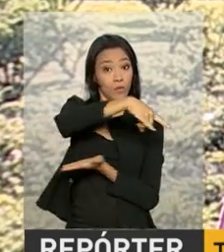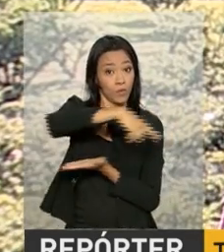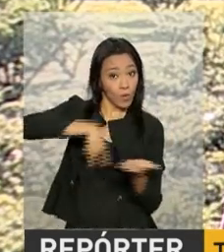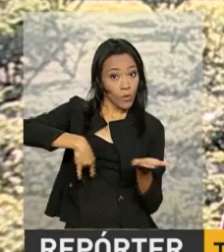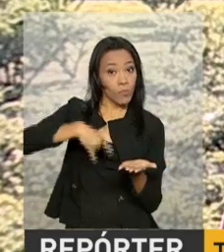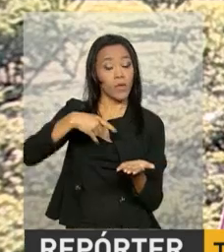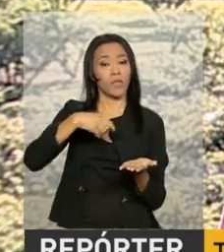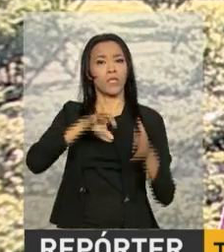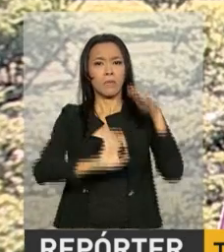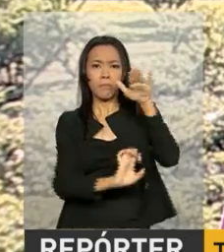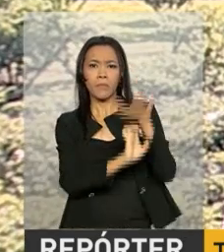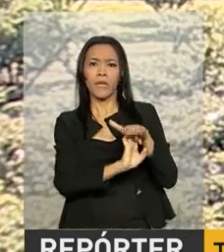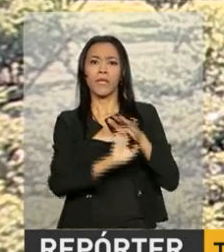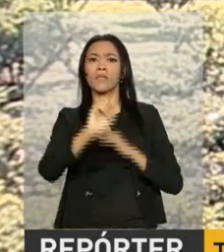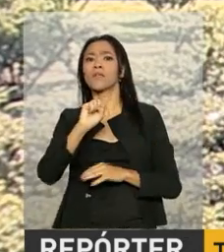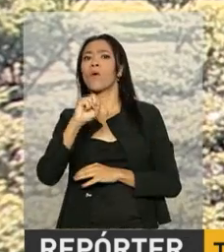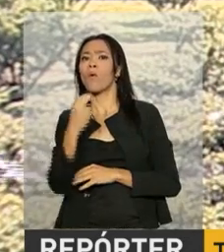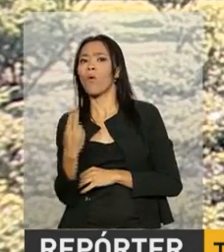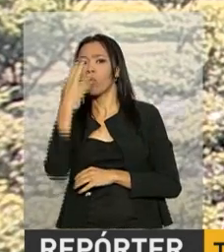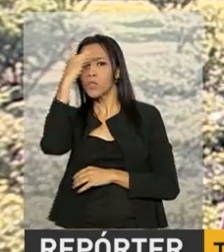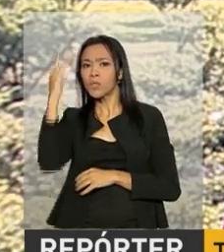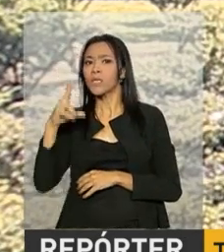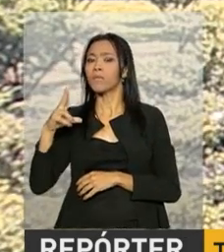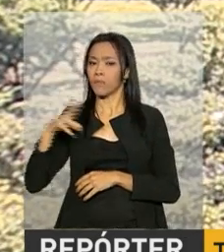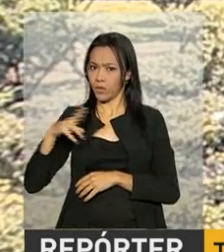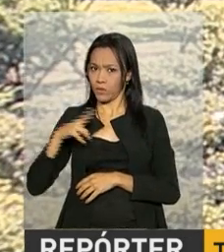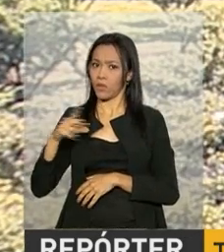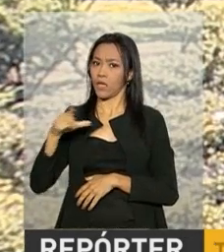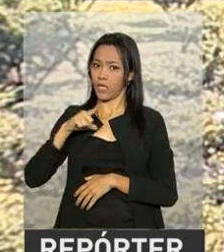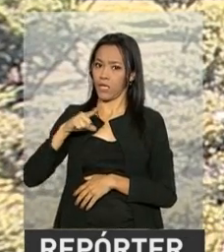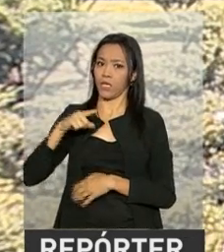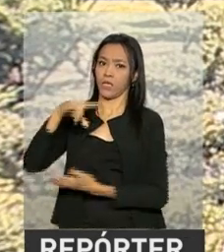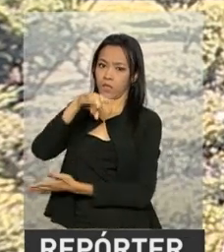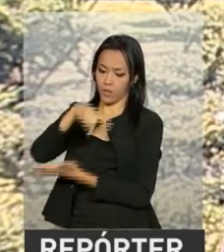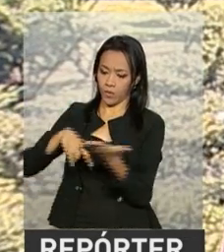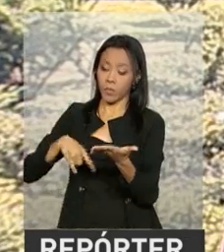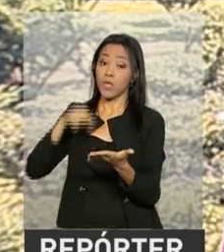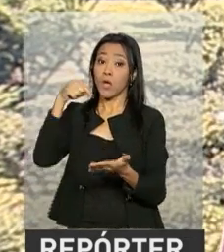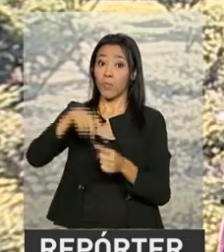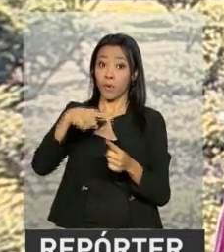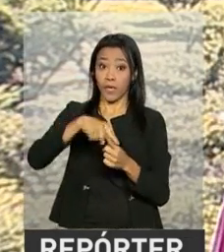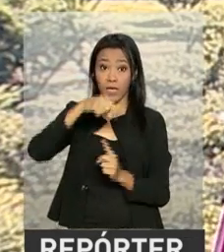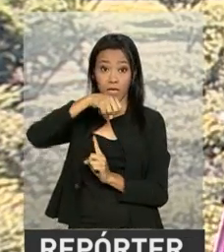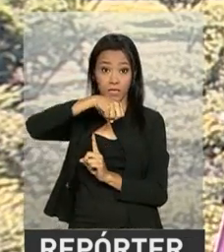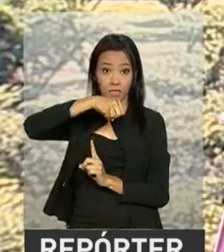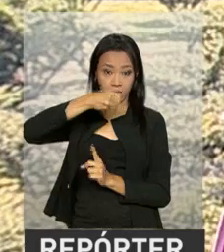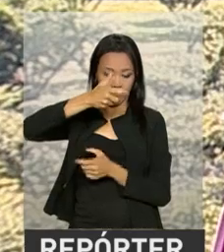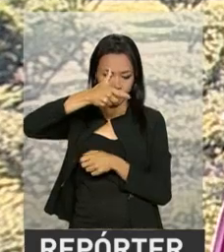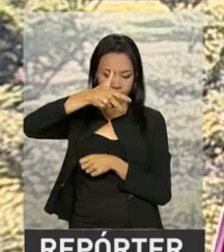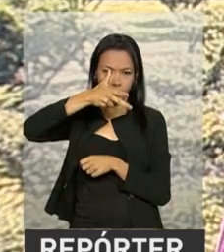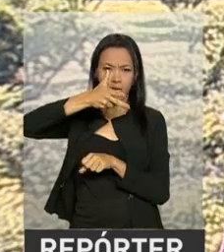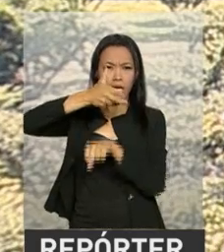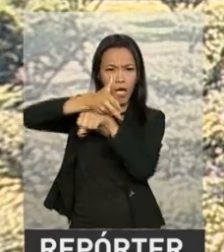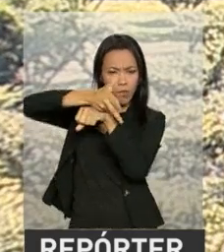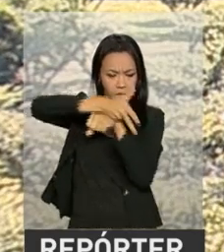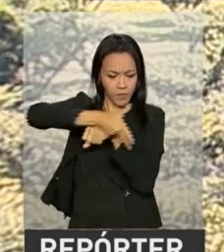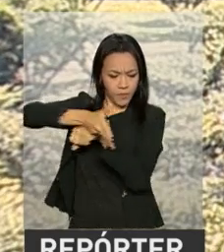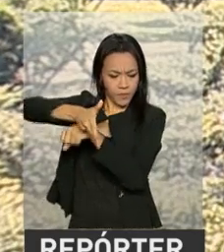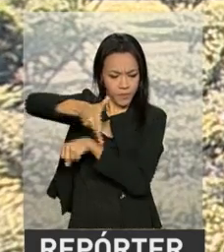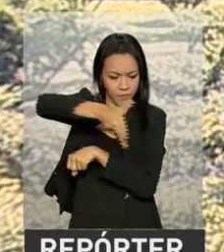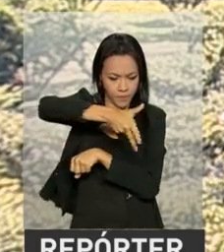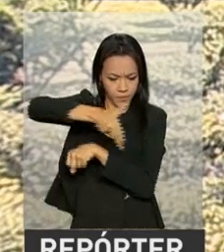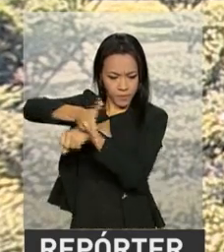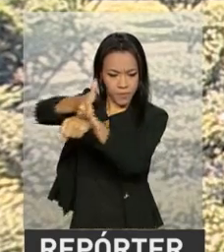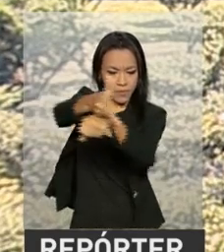pessoas físicas proprietárias de drones. Isso porque esses equipamentos têm transmissores de radiofrequência nos controles